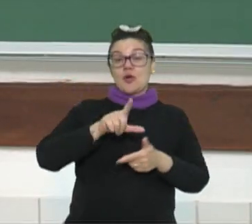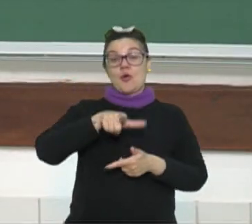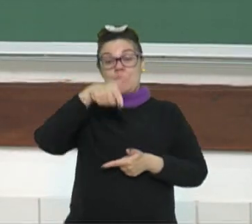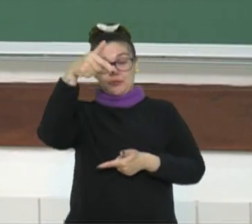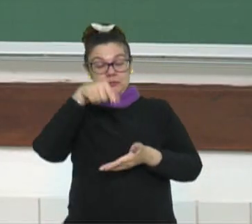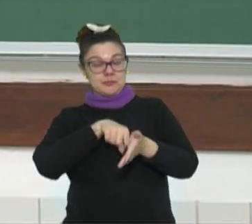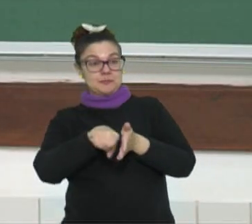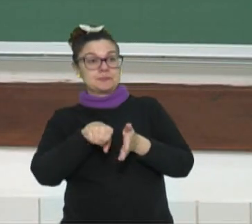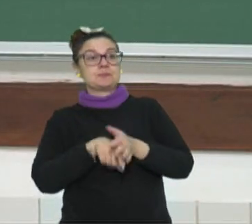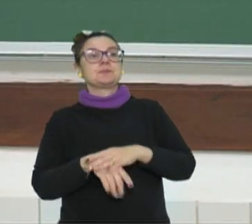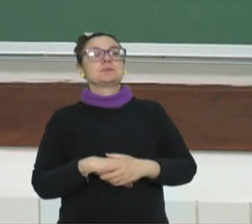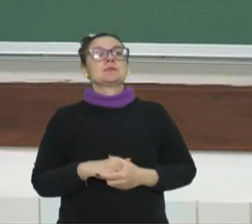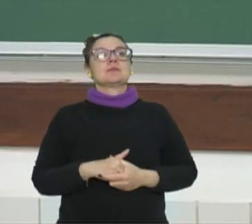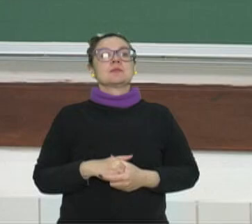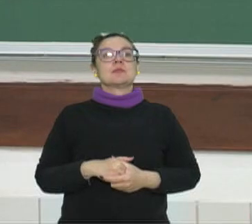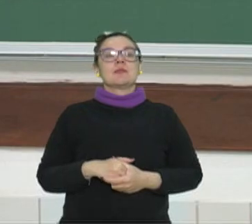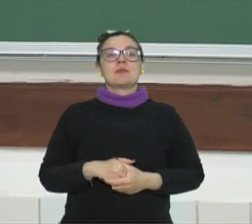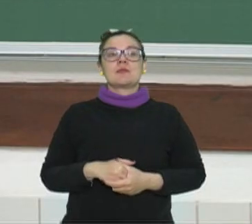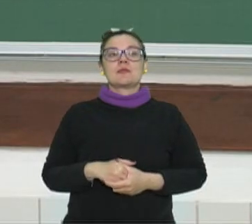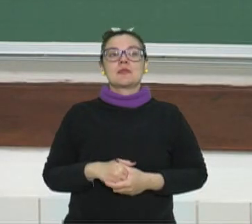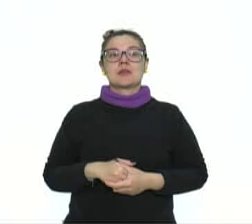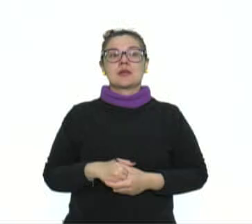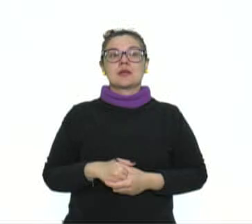próxima questão.